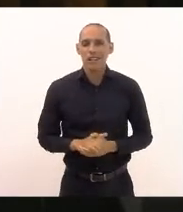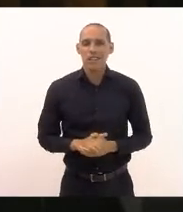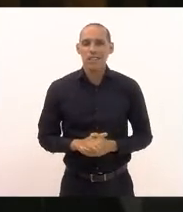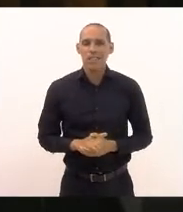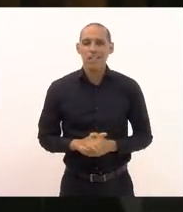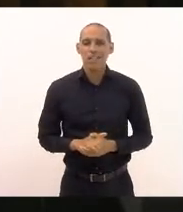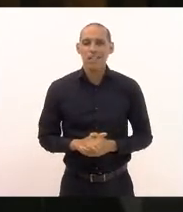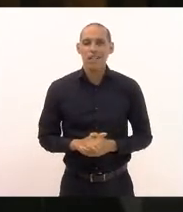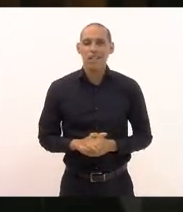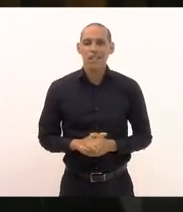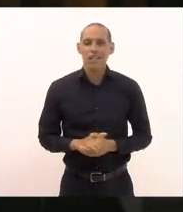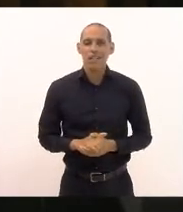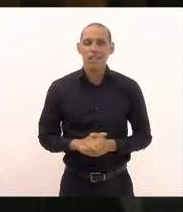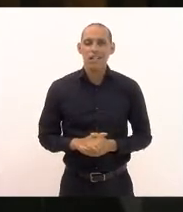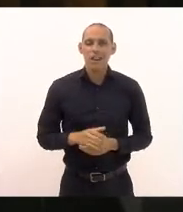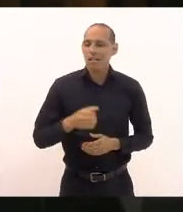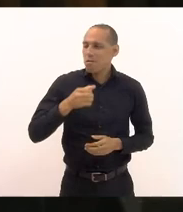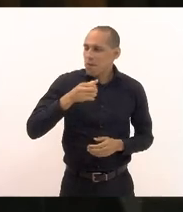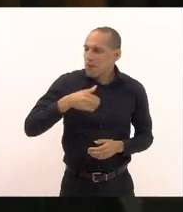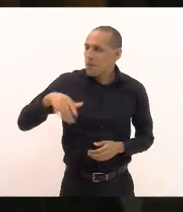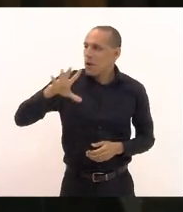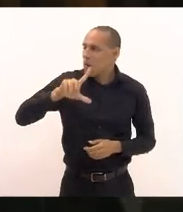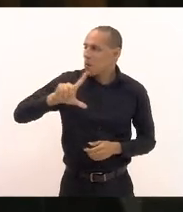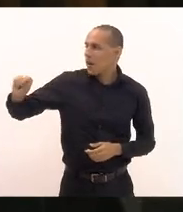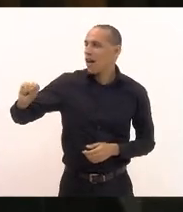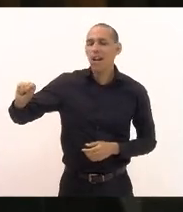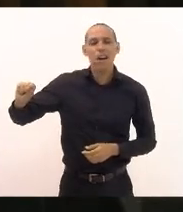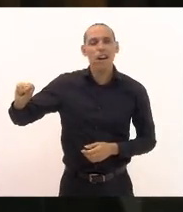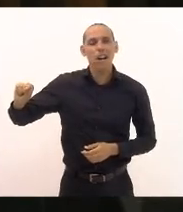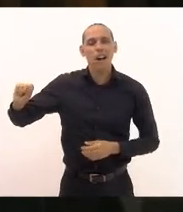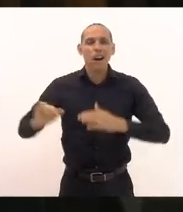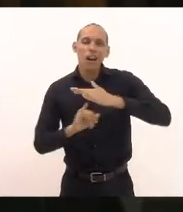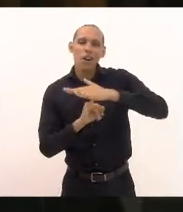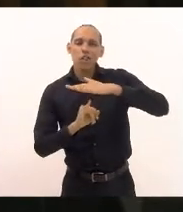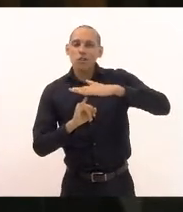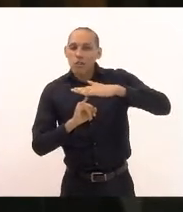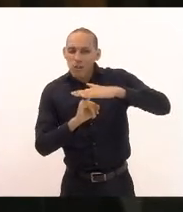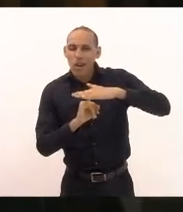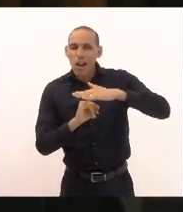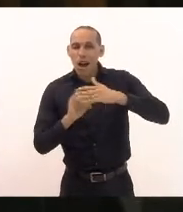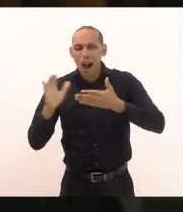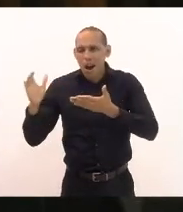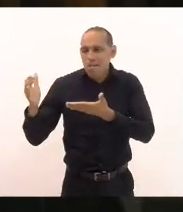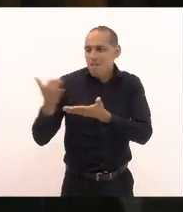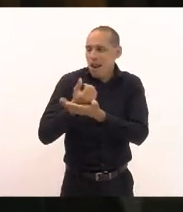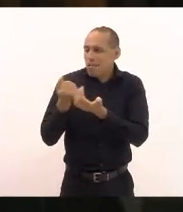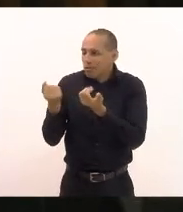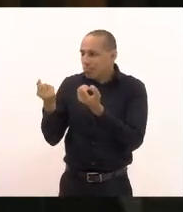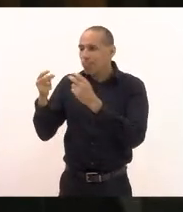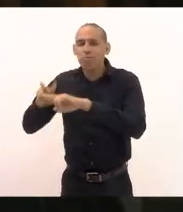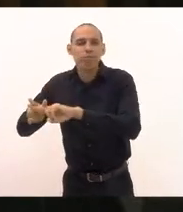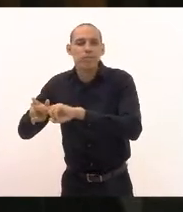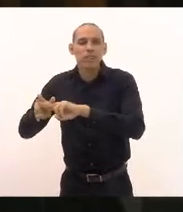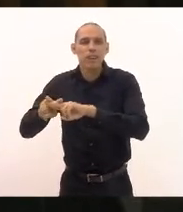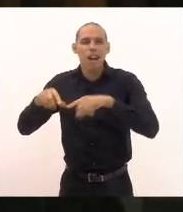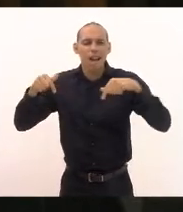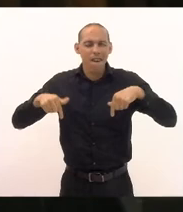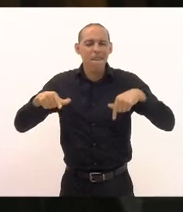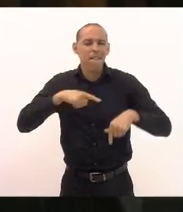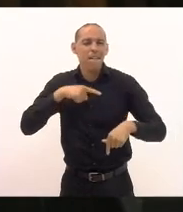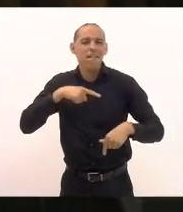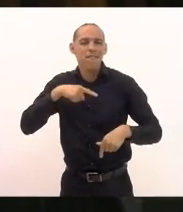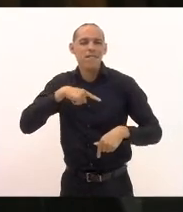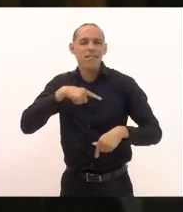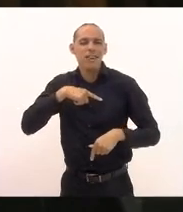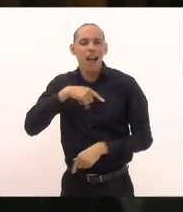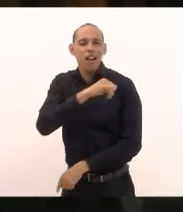aí, ó, embora. Instituições essas que prenderam a quadrilha que aqui estava instalada no